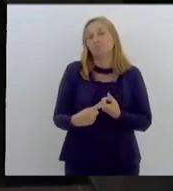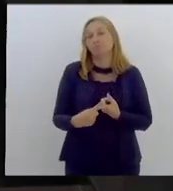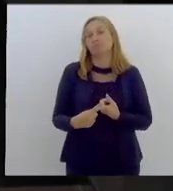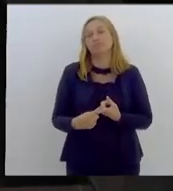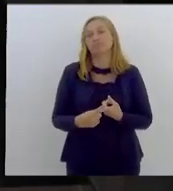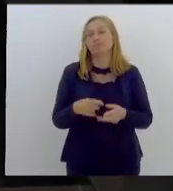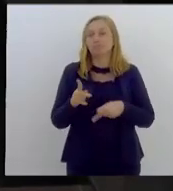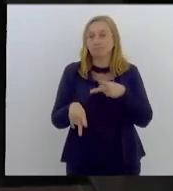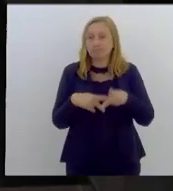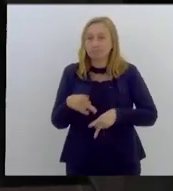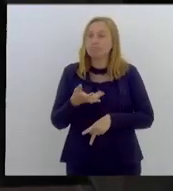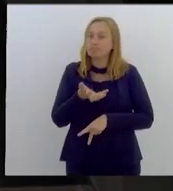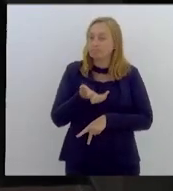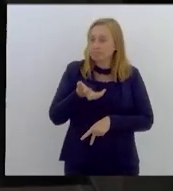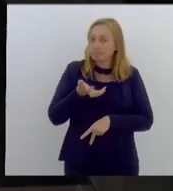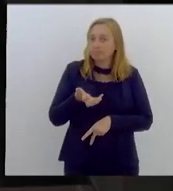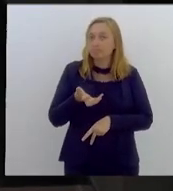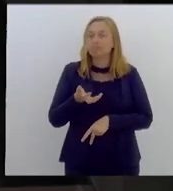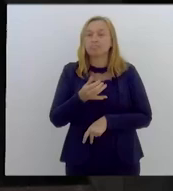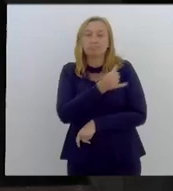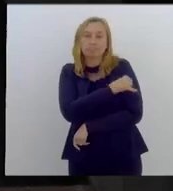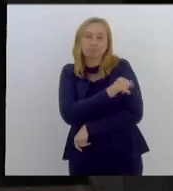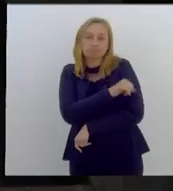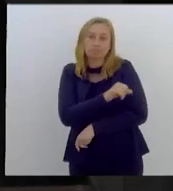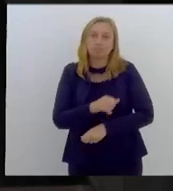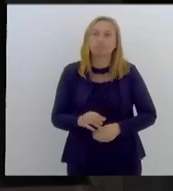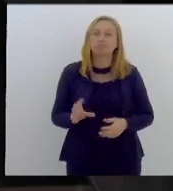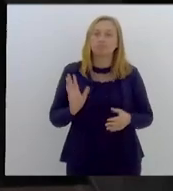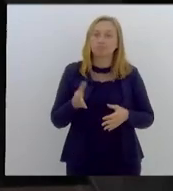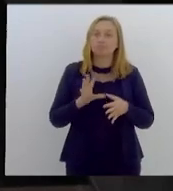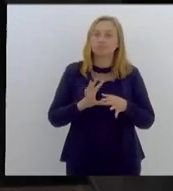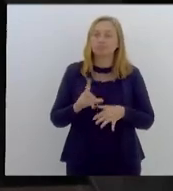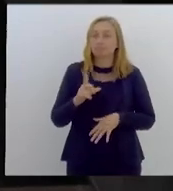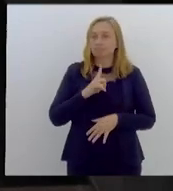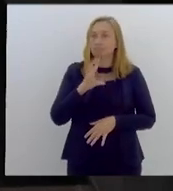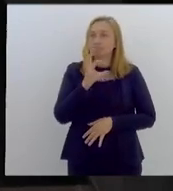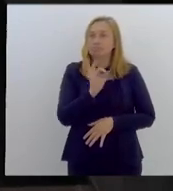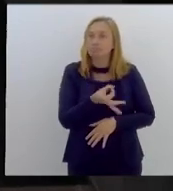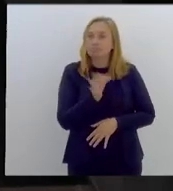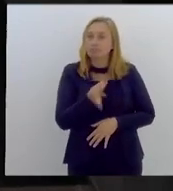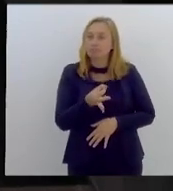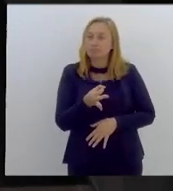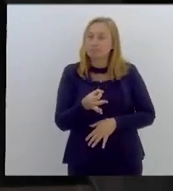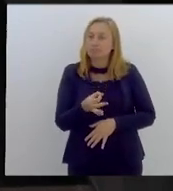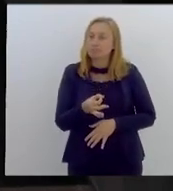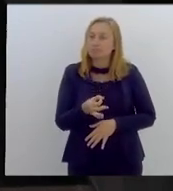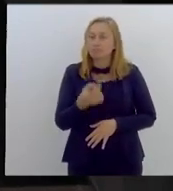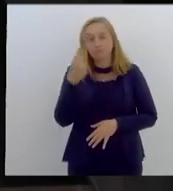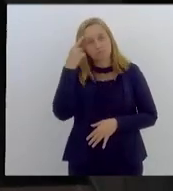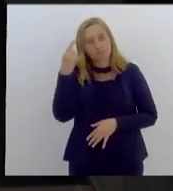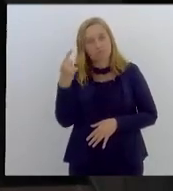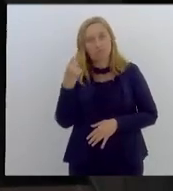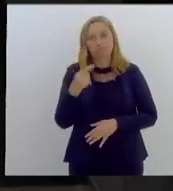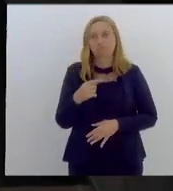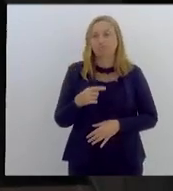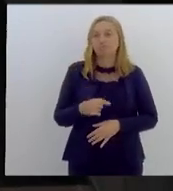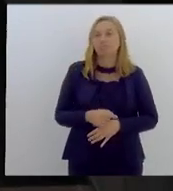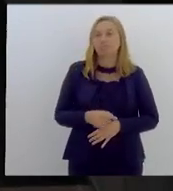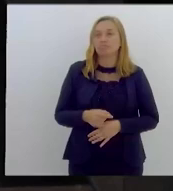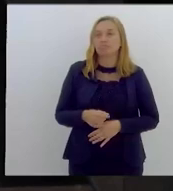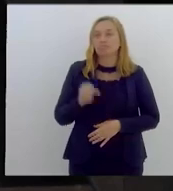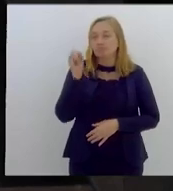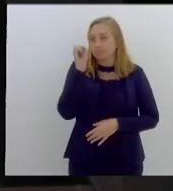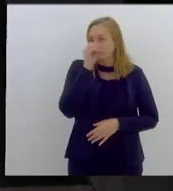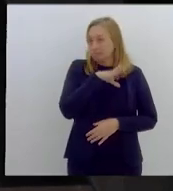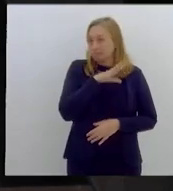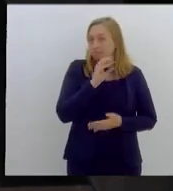que a população do Rio de Janeiro está precisando. A gente já tem, evidentemente, uma lógica colocada